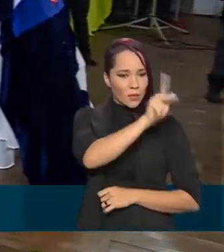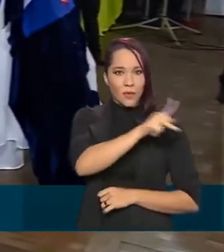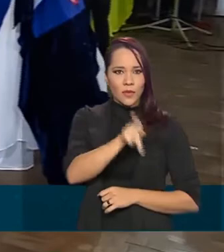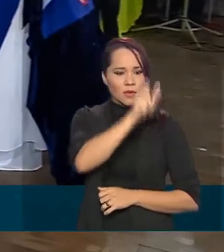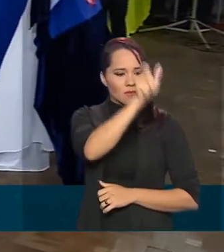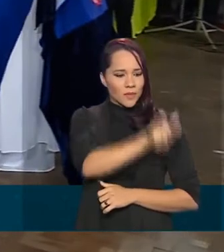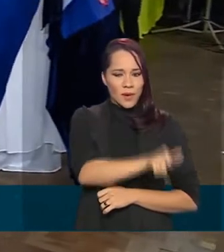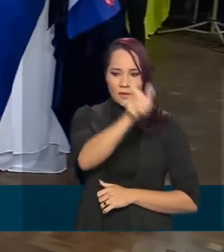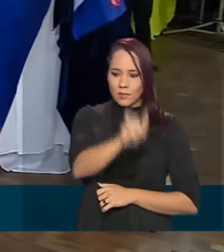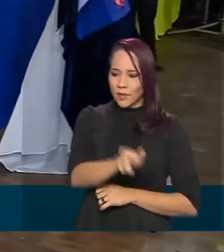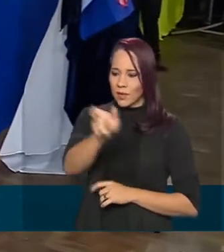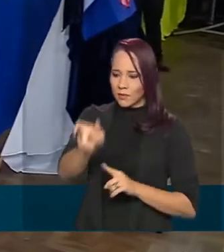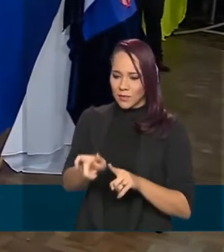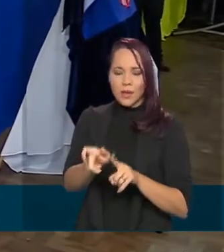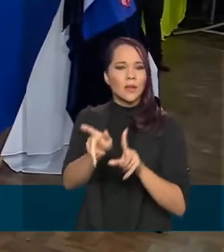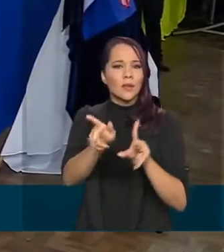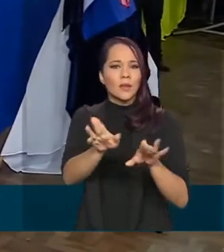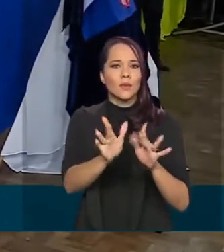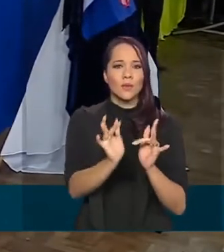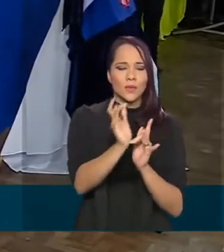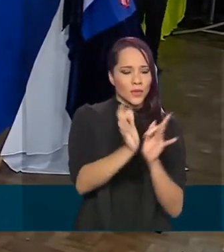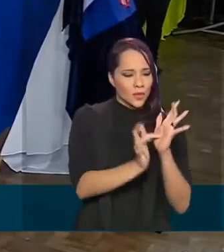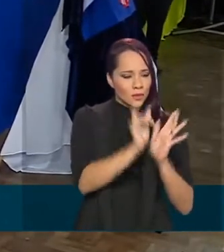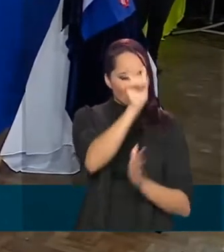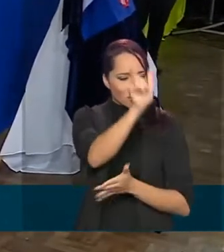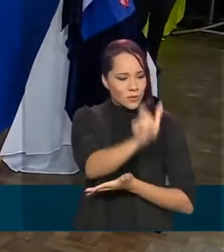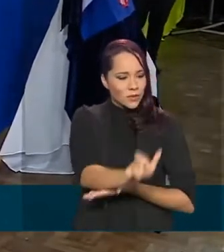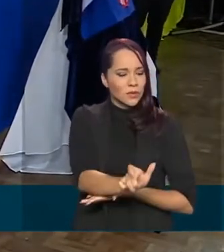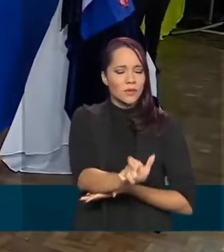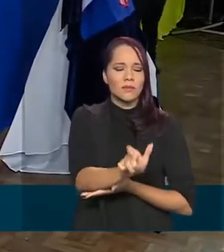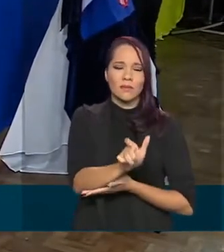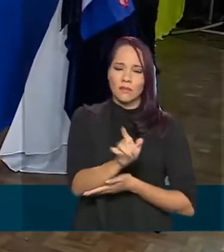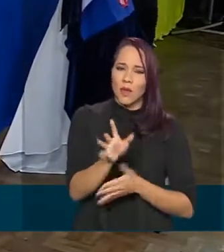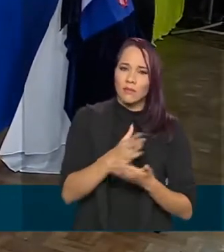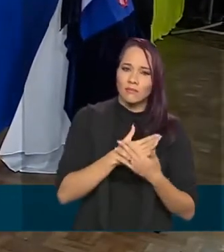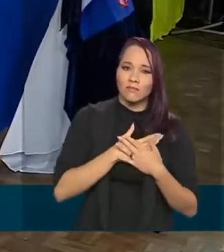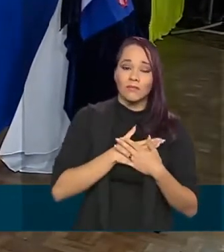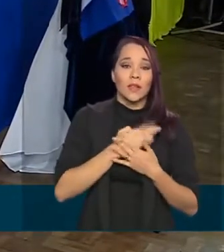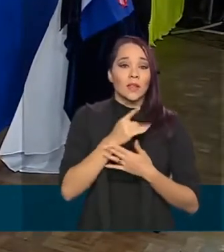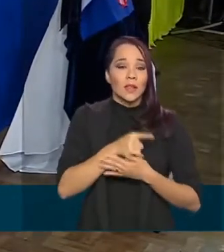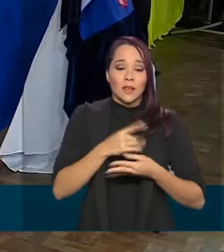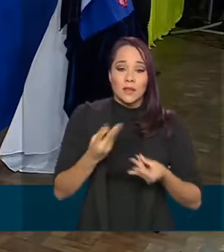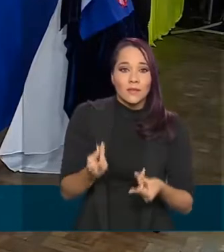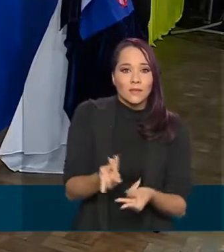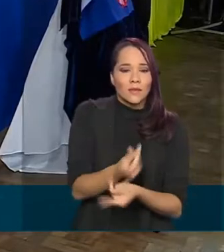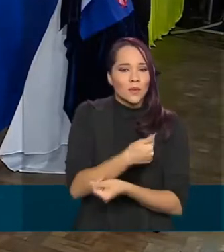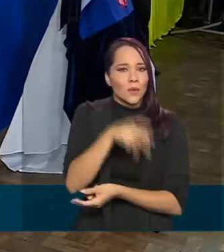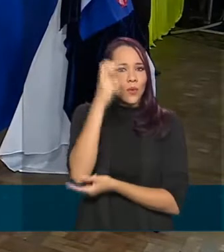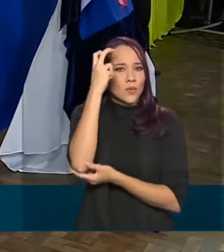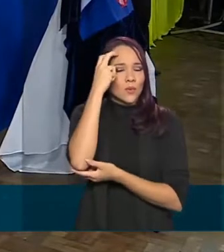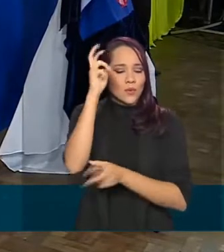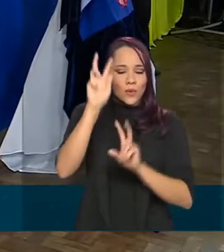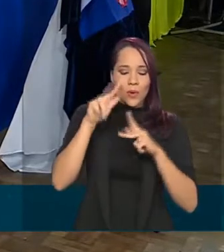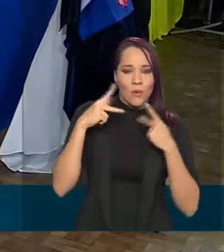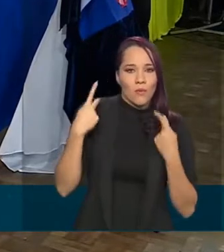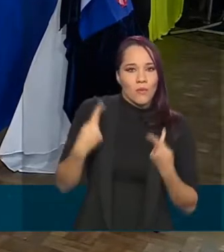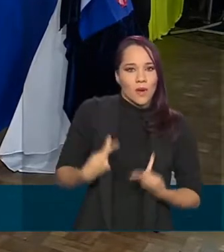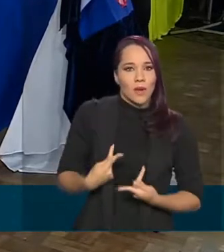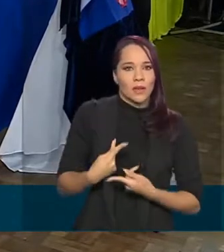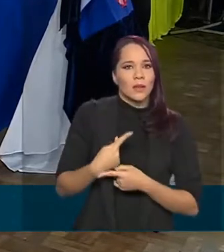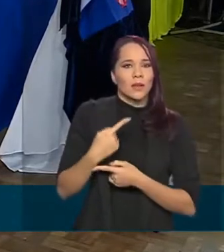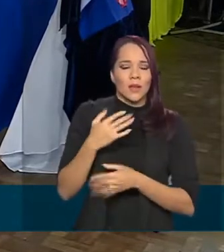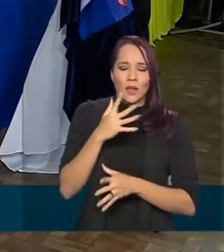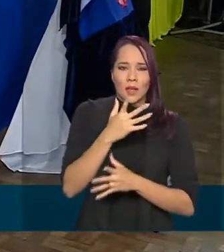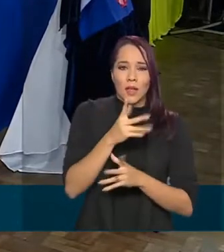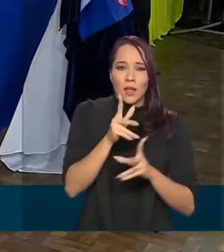presença do Mestre Jesus Cristo, de modo tão marcante que, enriquecidos de cultura humana e divina, se